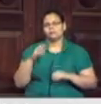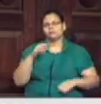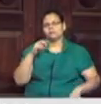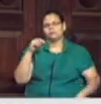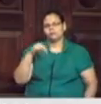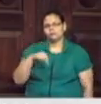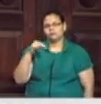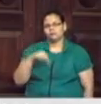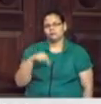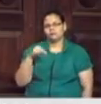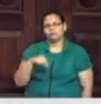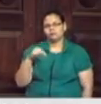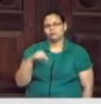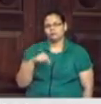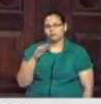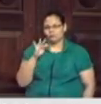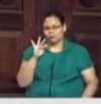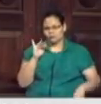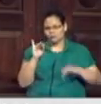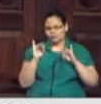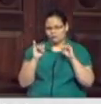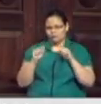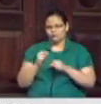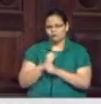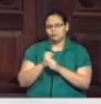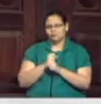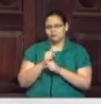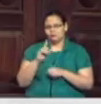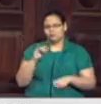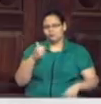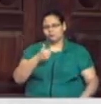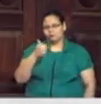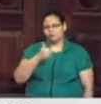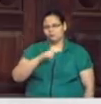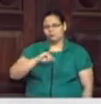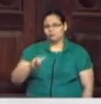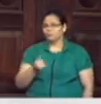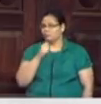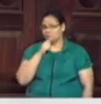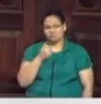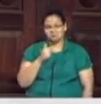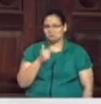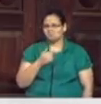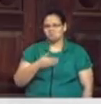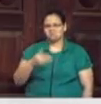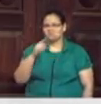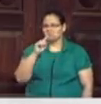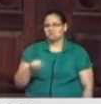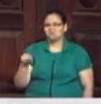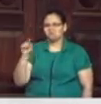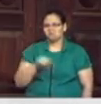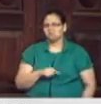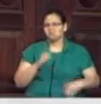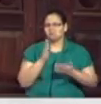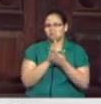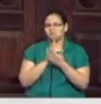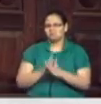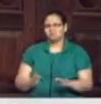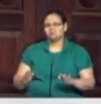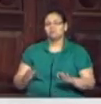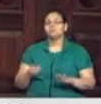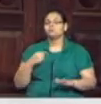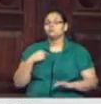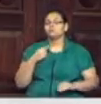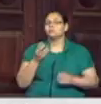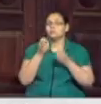novembro desse ano, e a partir de 1º de janeiro a CETRAB não existirá mais. A questão que não quer calar é a